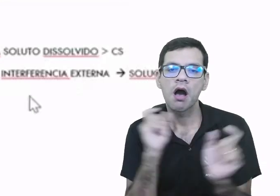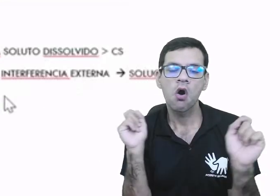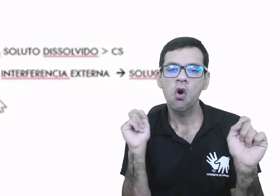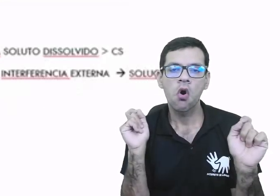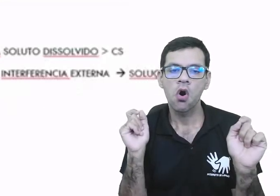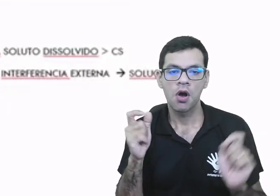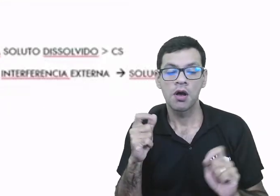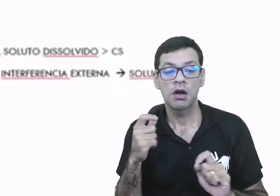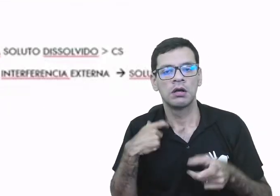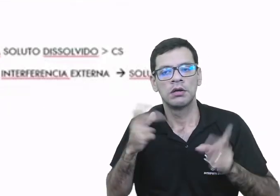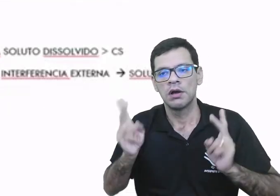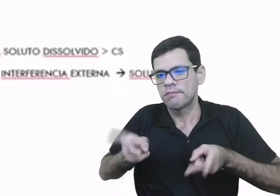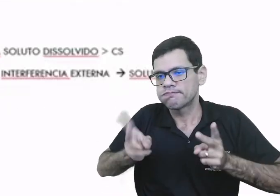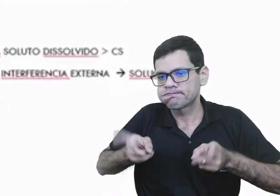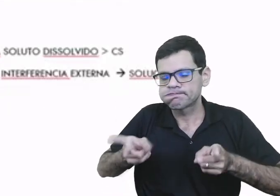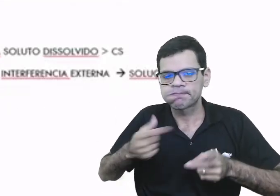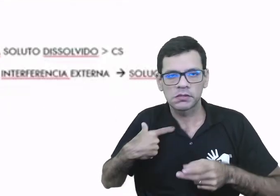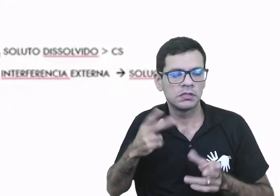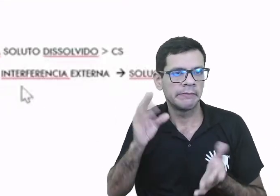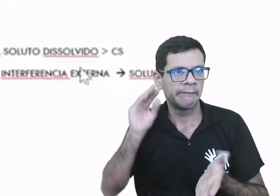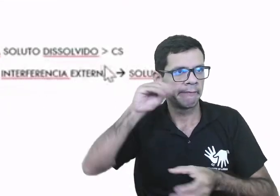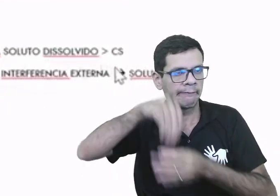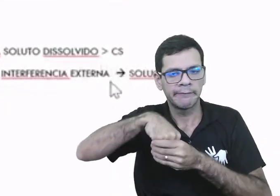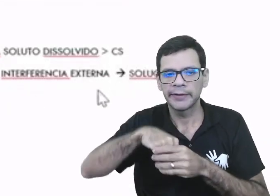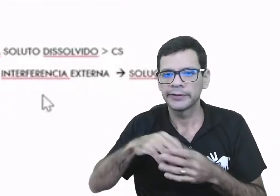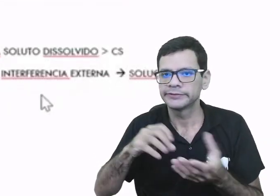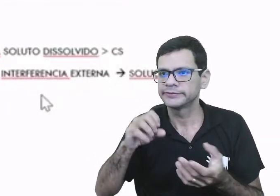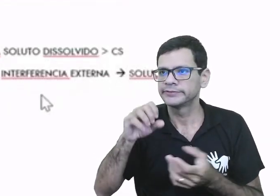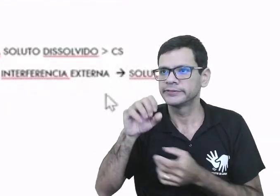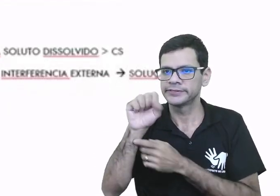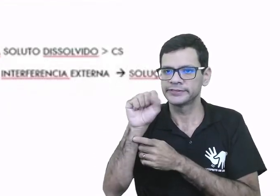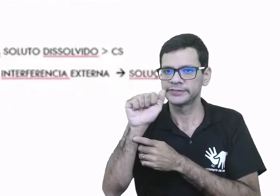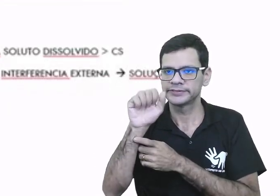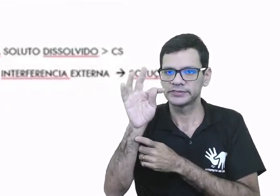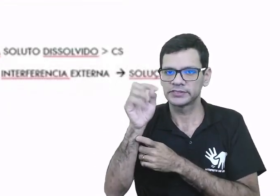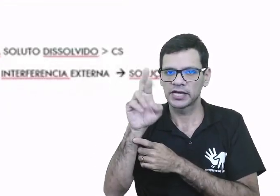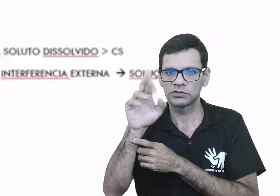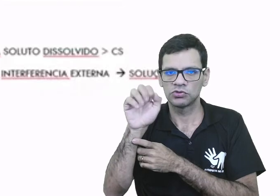gente vai continuar tendo uma solução saturada que vai